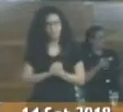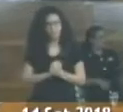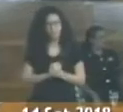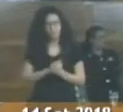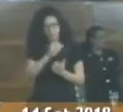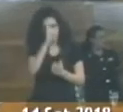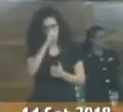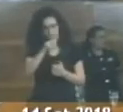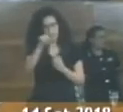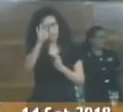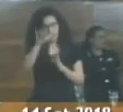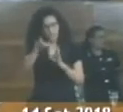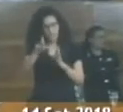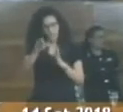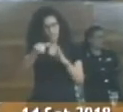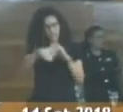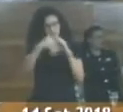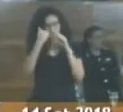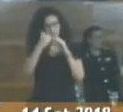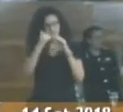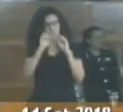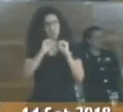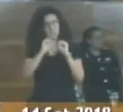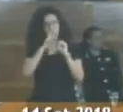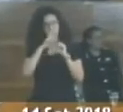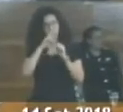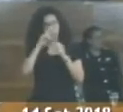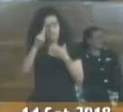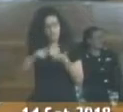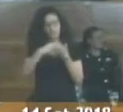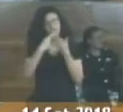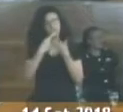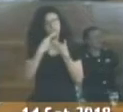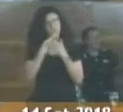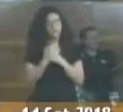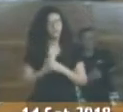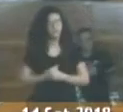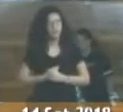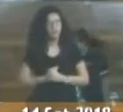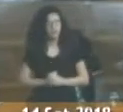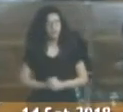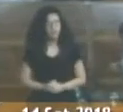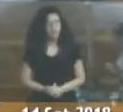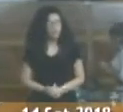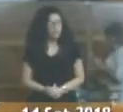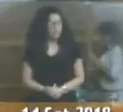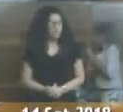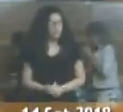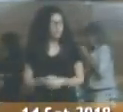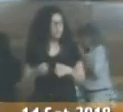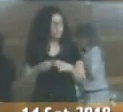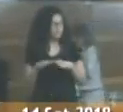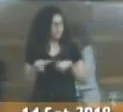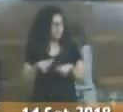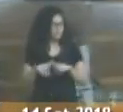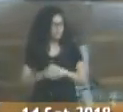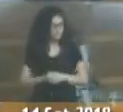encaminhou esse ofício, para que ele possa nos dar essa resposta, né, no grupo de trabalho que nós vamos